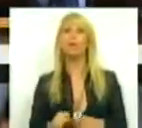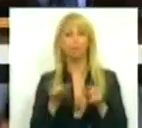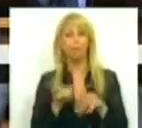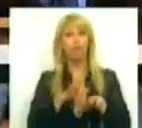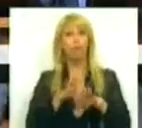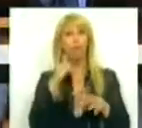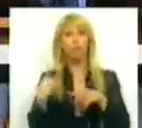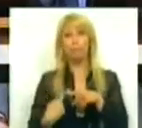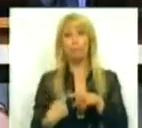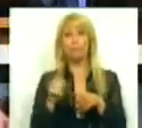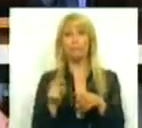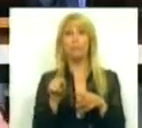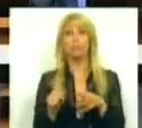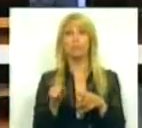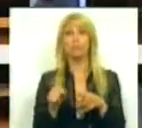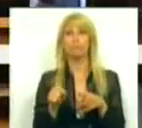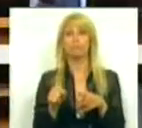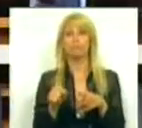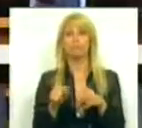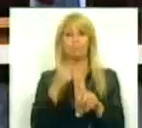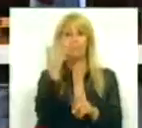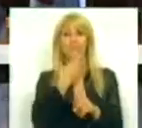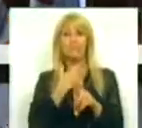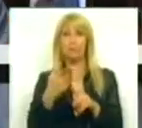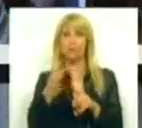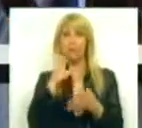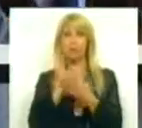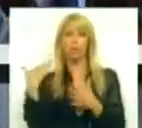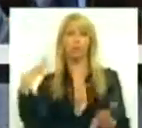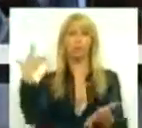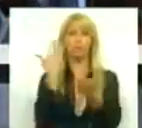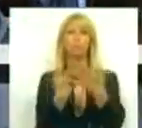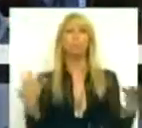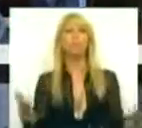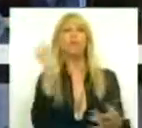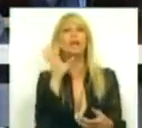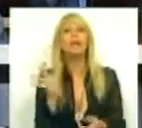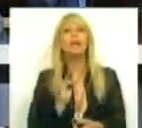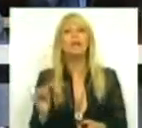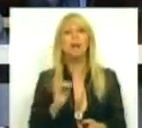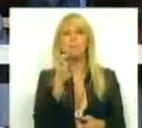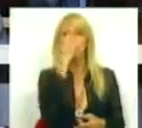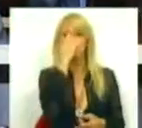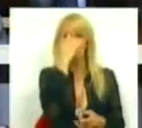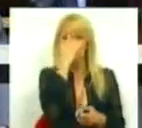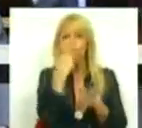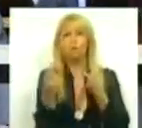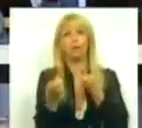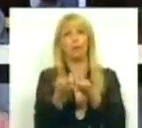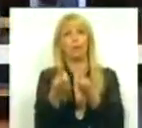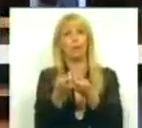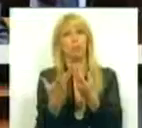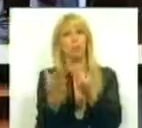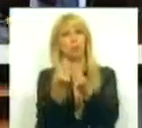essa motivação que, ao longo das últimas semanas, tentámos fazer um esforço de aproximação com o